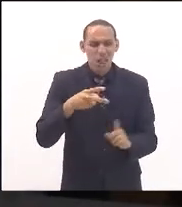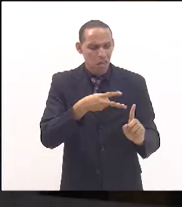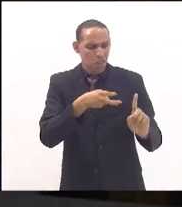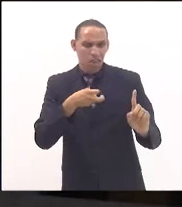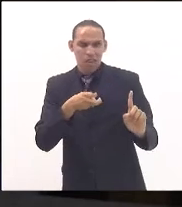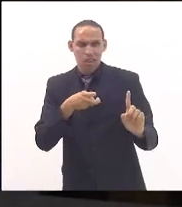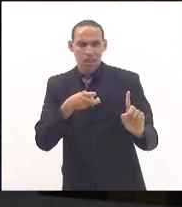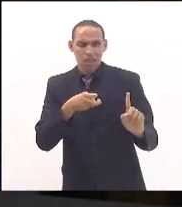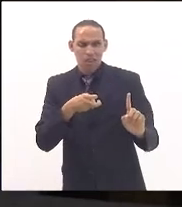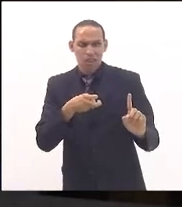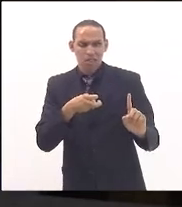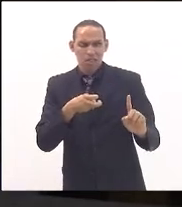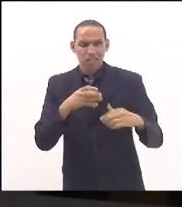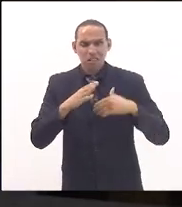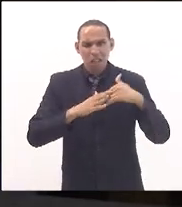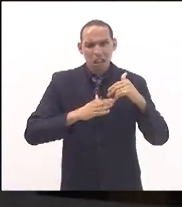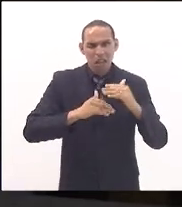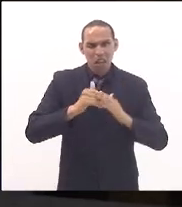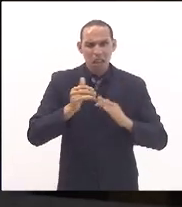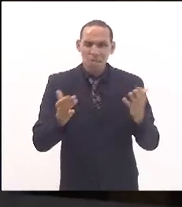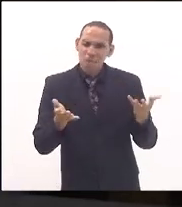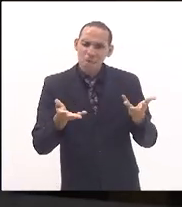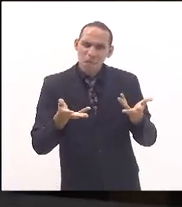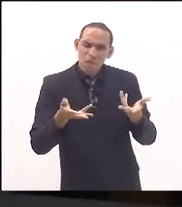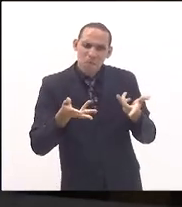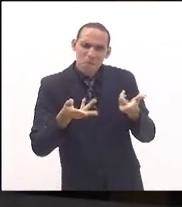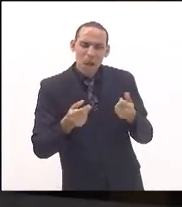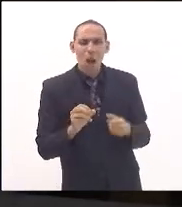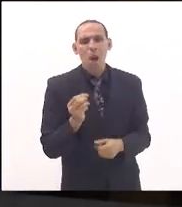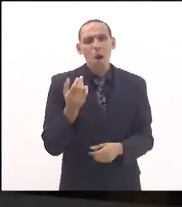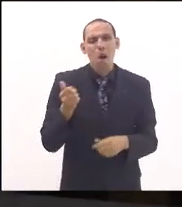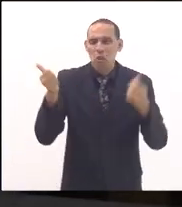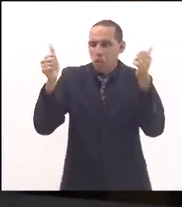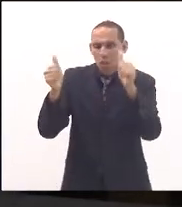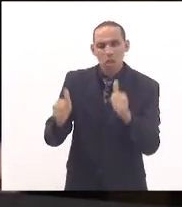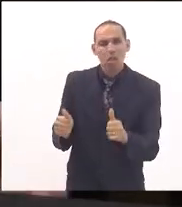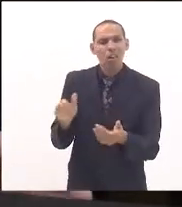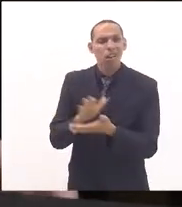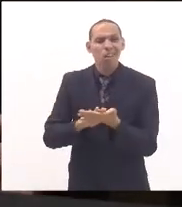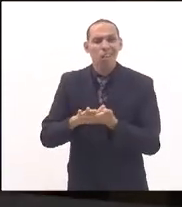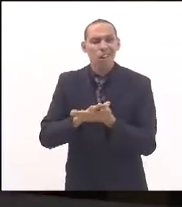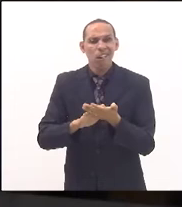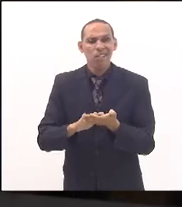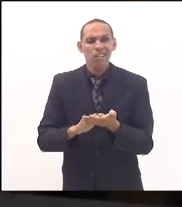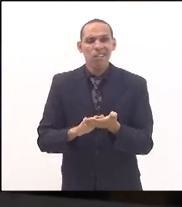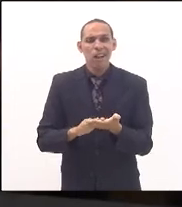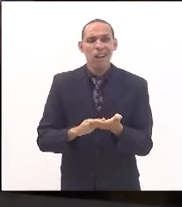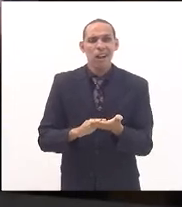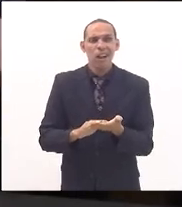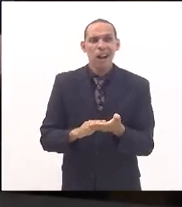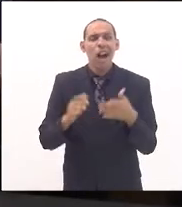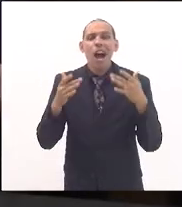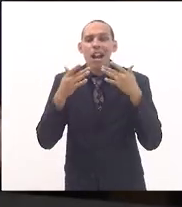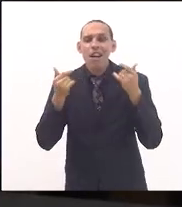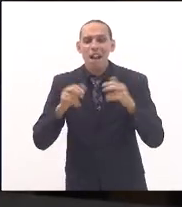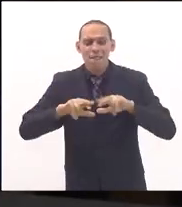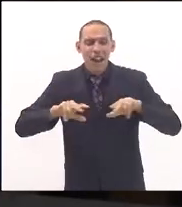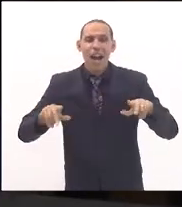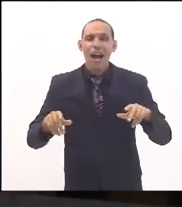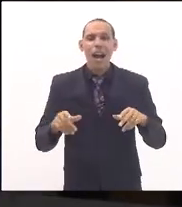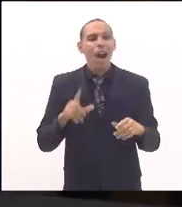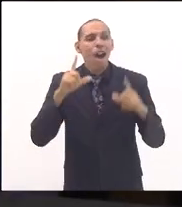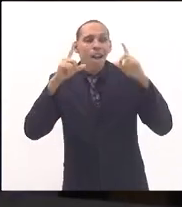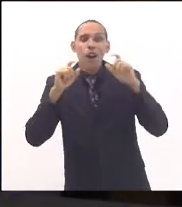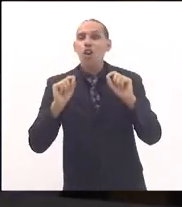reconhece os seus talentos dos seus Ídolos é ver que têm grandes artistas que a fotografada com copo de Whisky